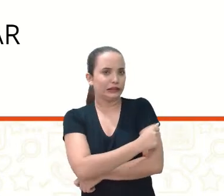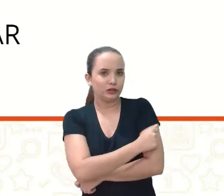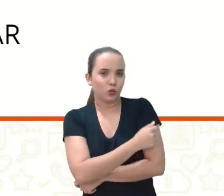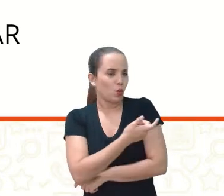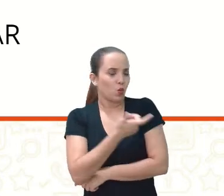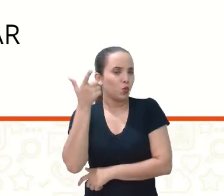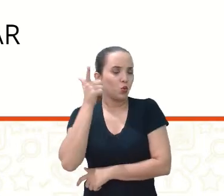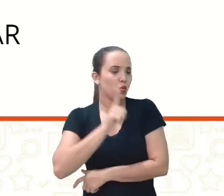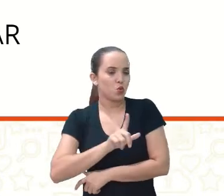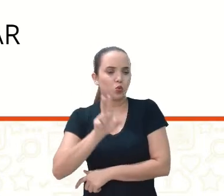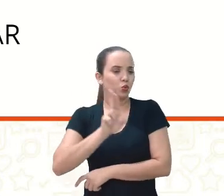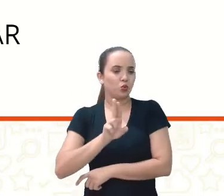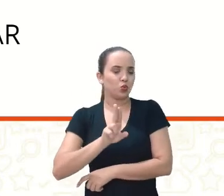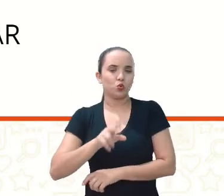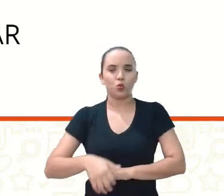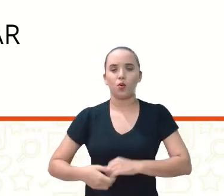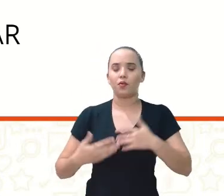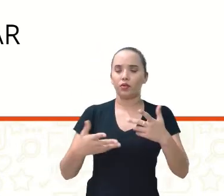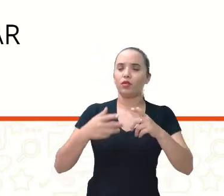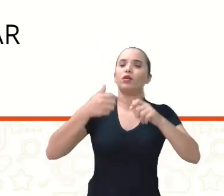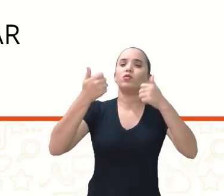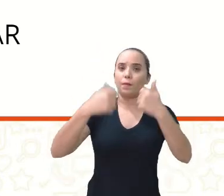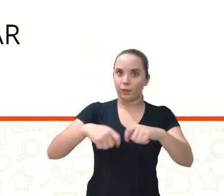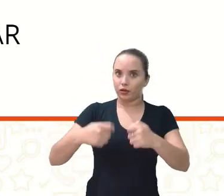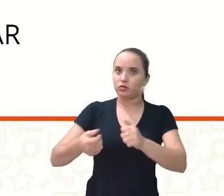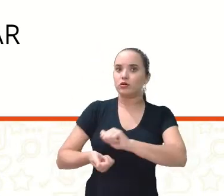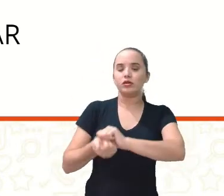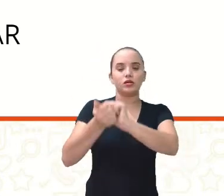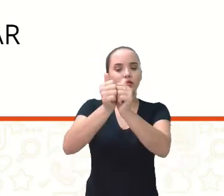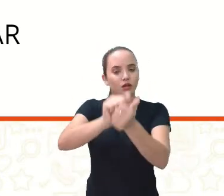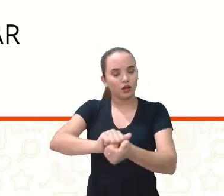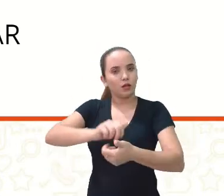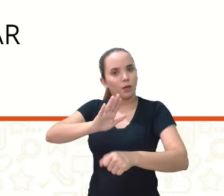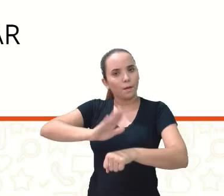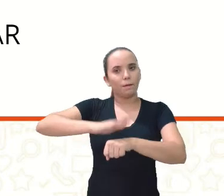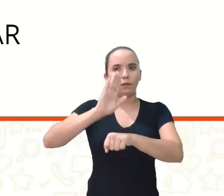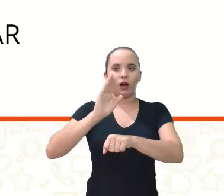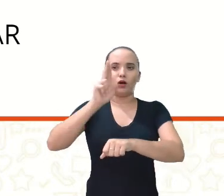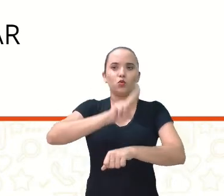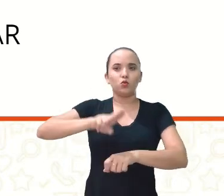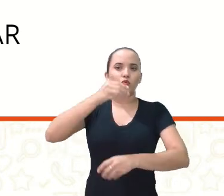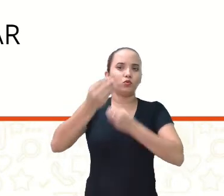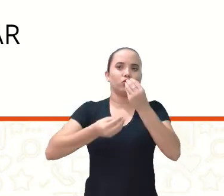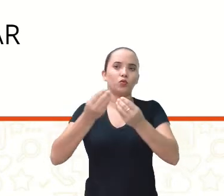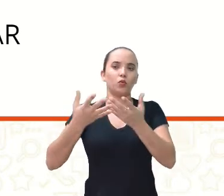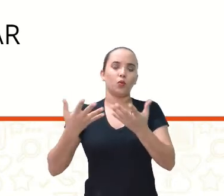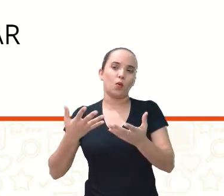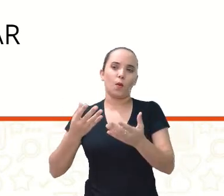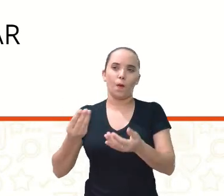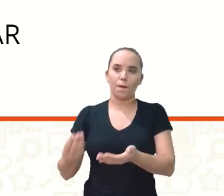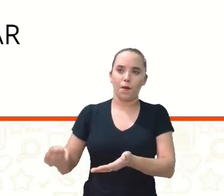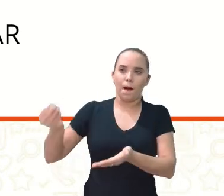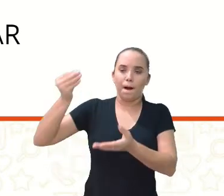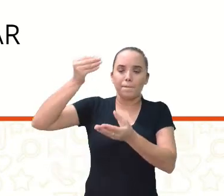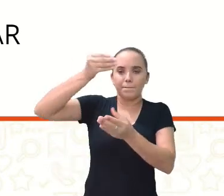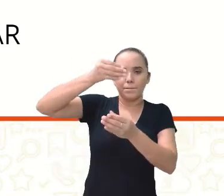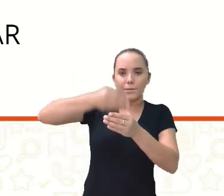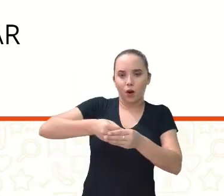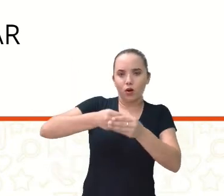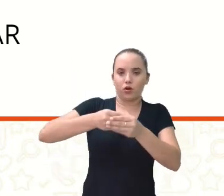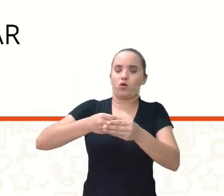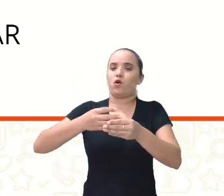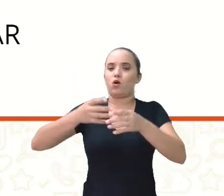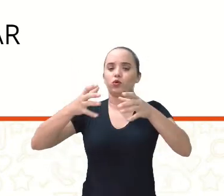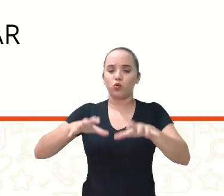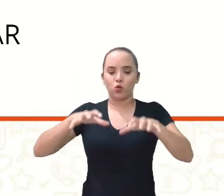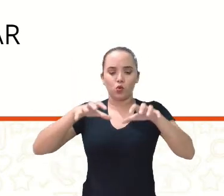adequar ainda mais essa adaptação, colocando ali essa tesoura num lugar